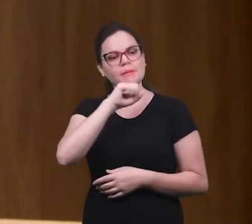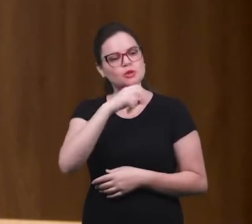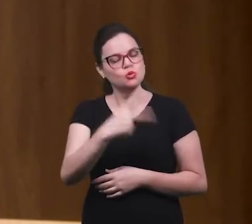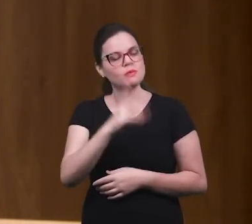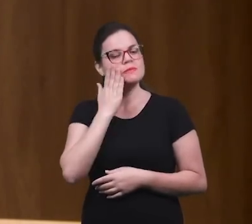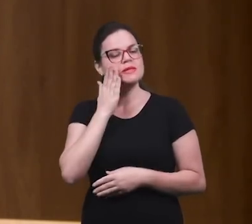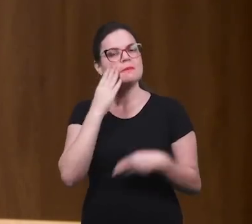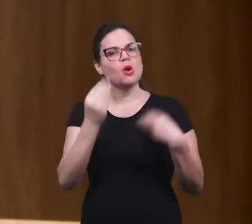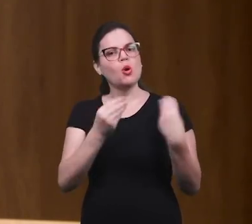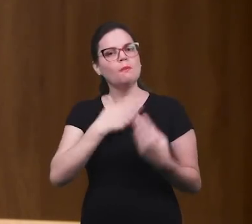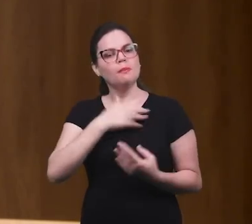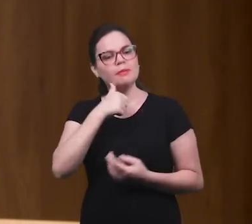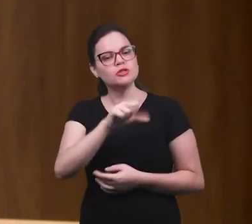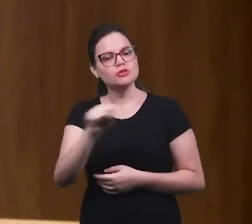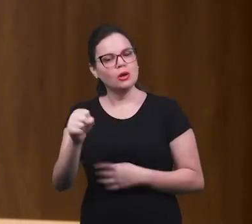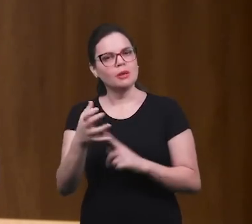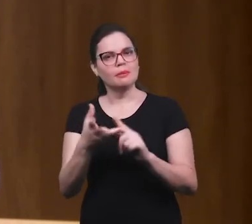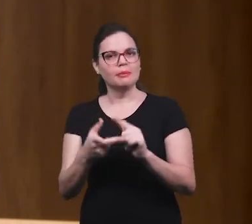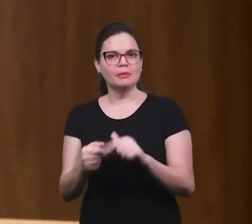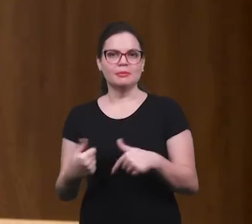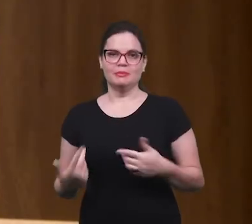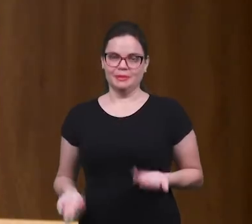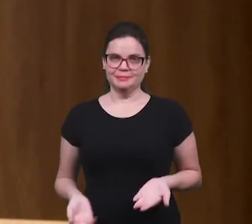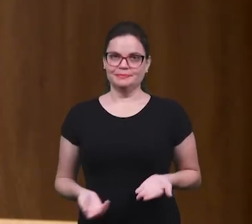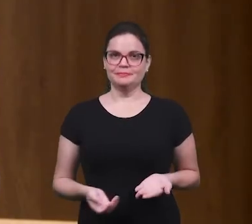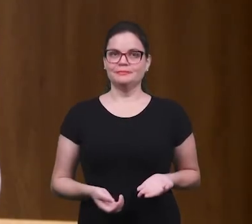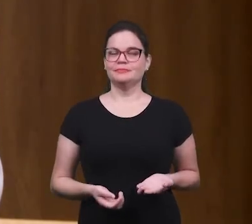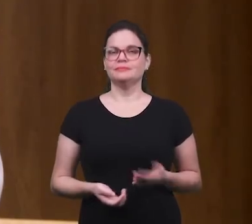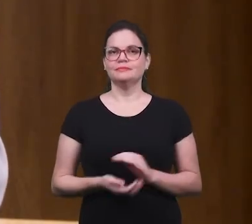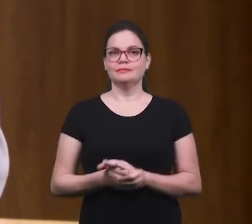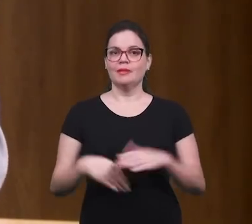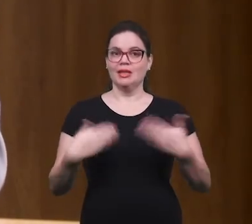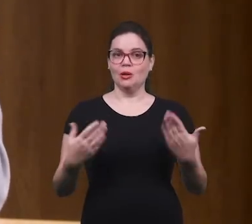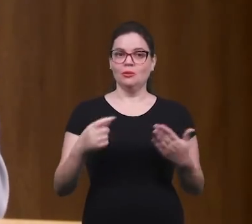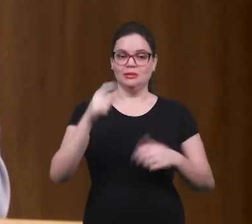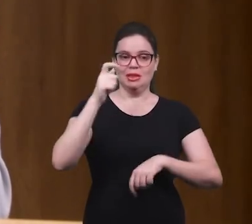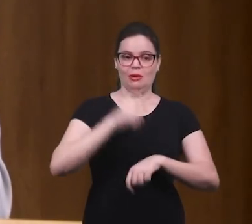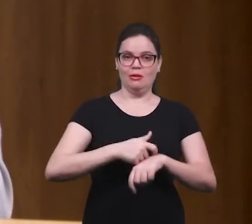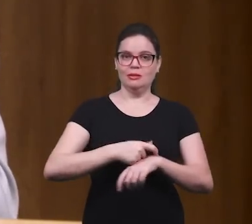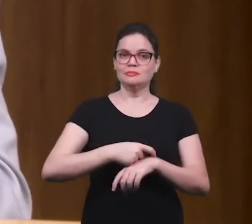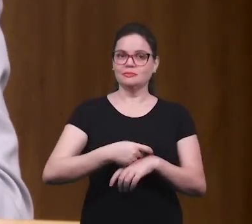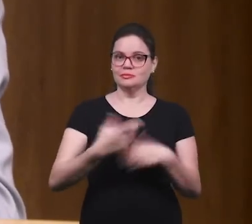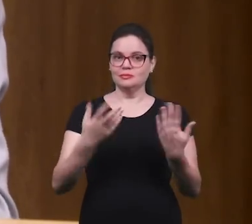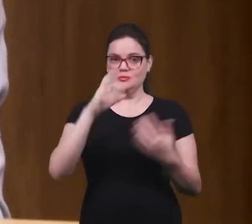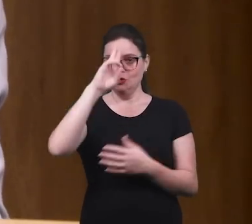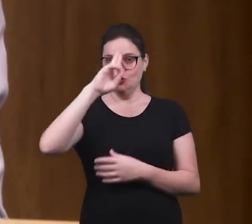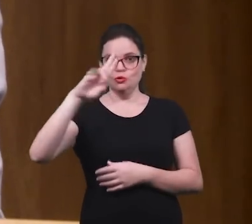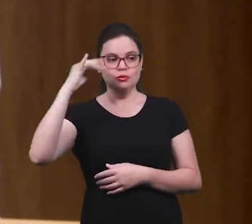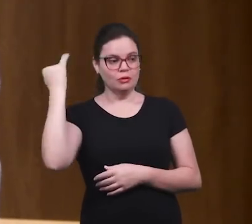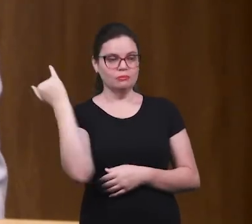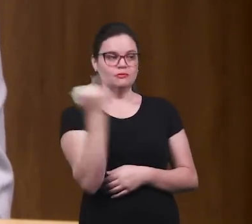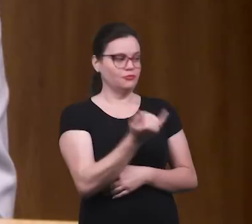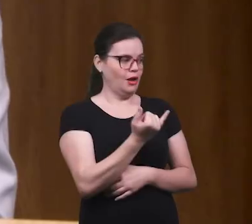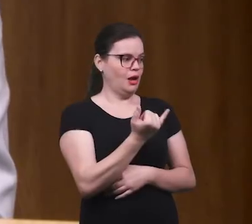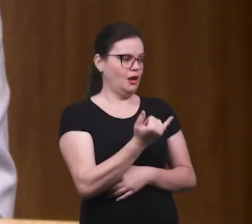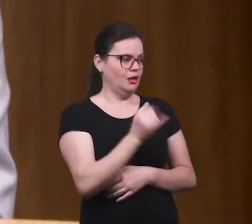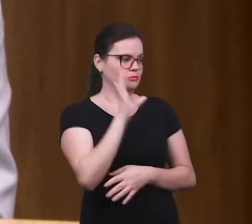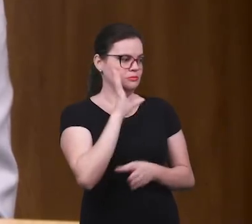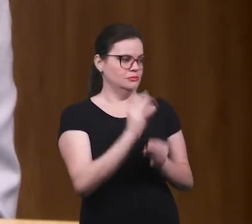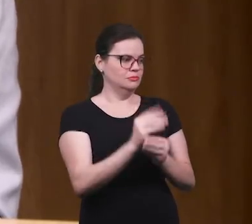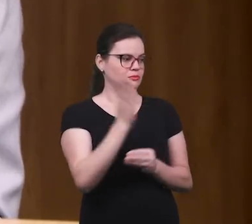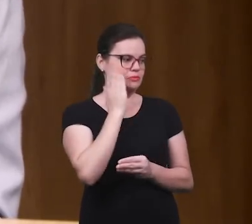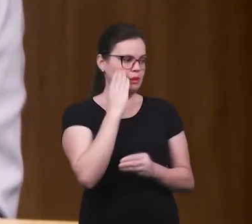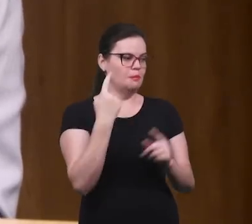é justamente levando em consideração essa natureza. A mulher não faz esse rompimento com os